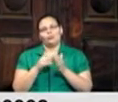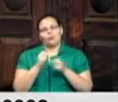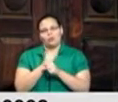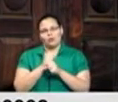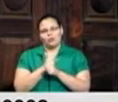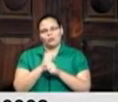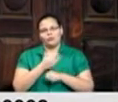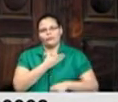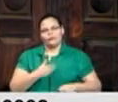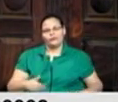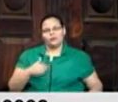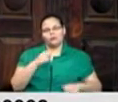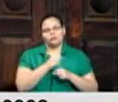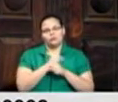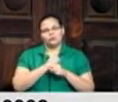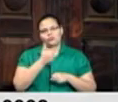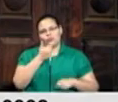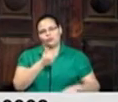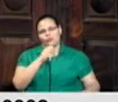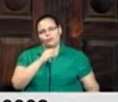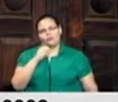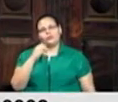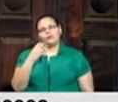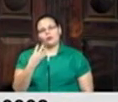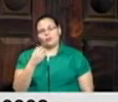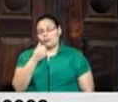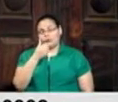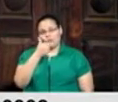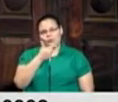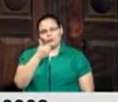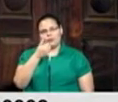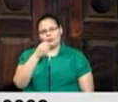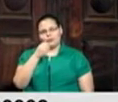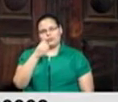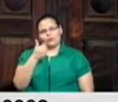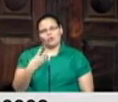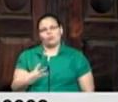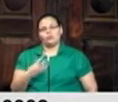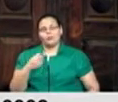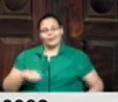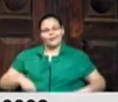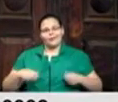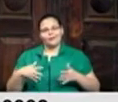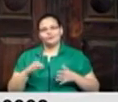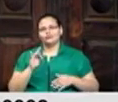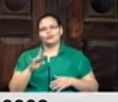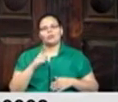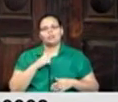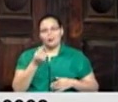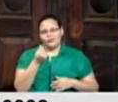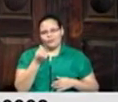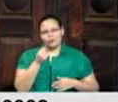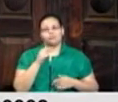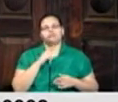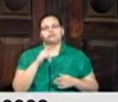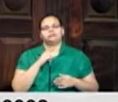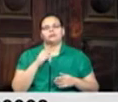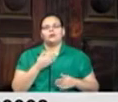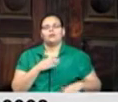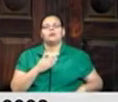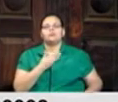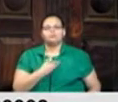governo, 2014, e você só podia gastar aquilo que tivesse no cofre. Foi